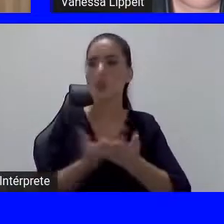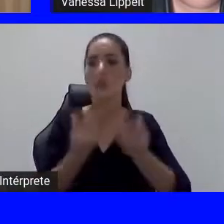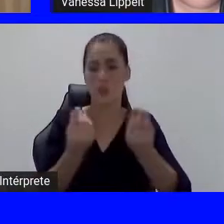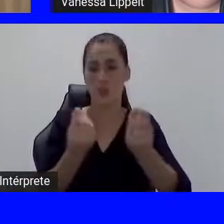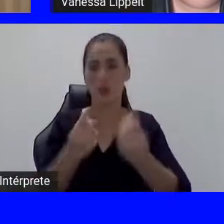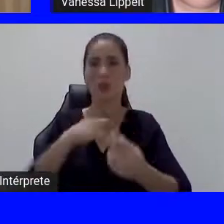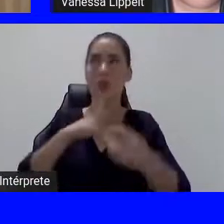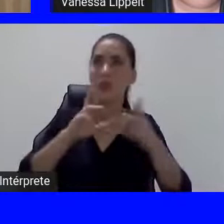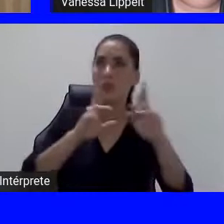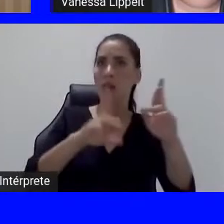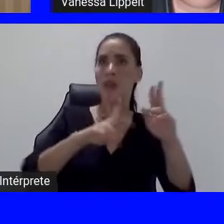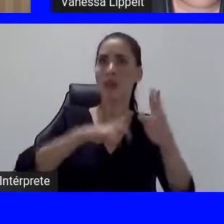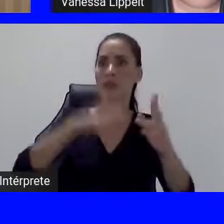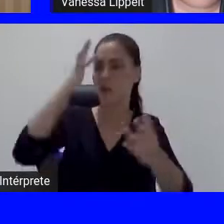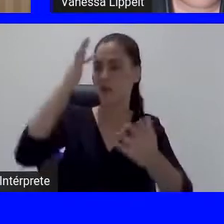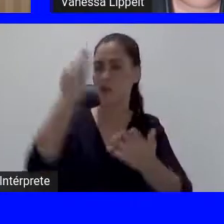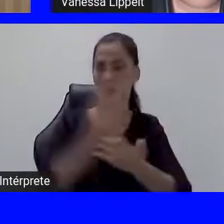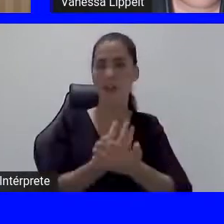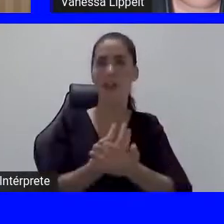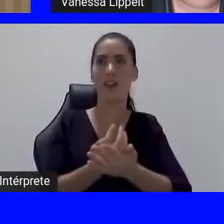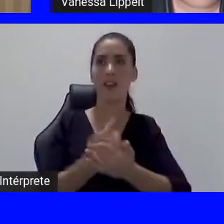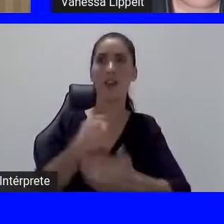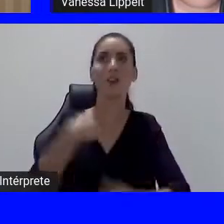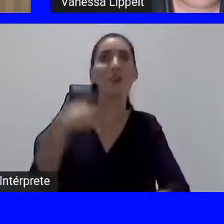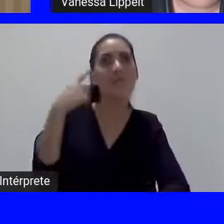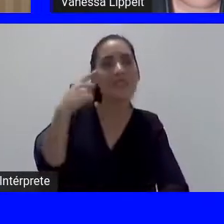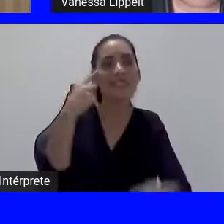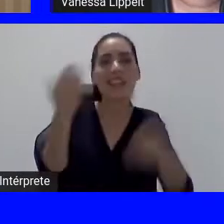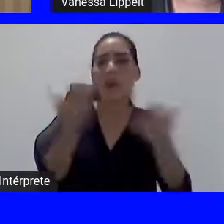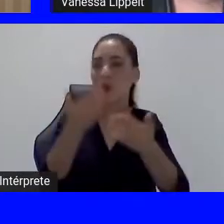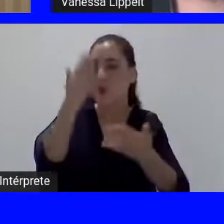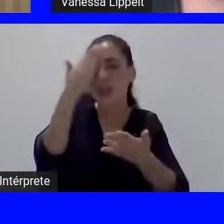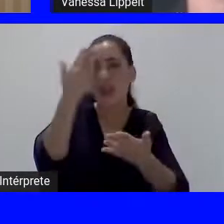né? Eu tô descartando essa possibilidade nesse momento.